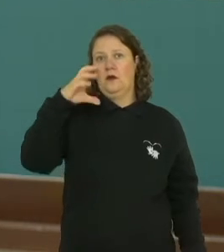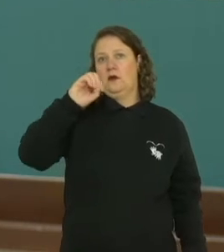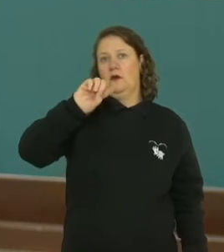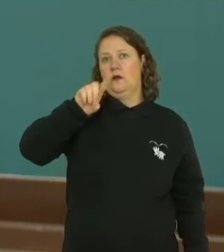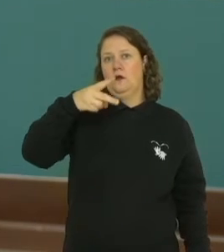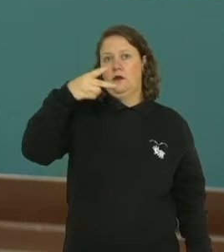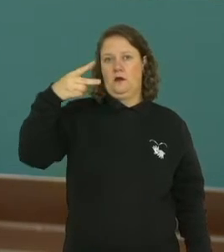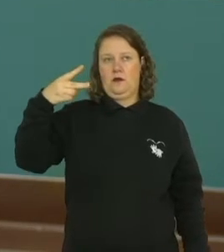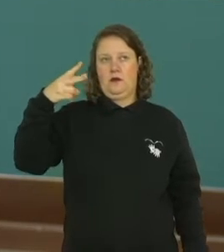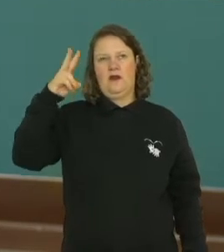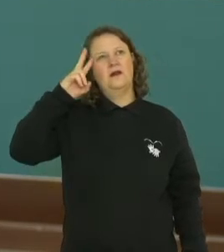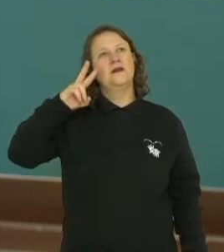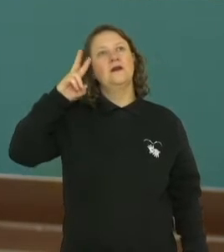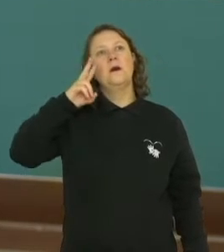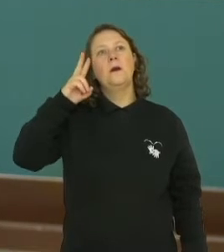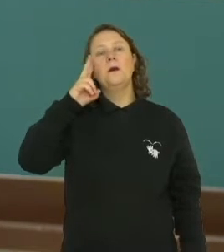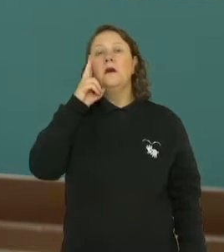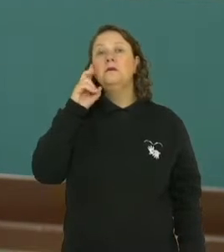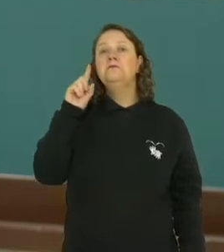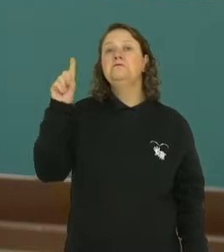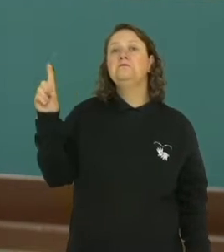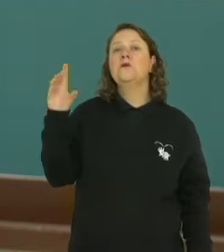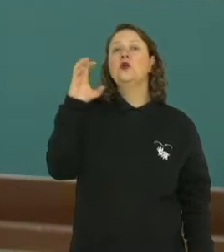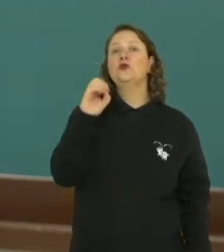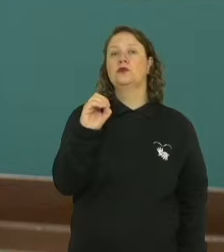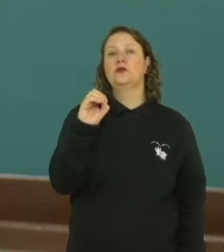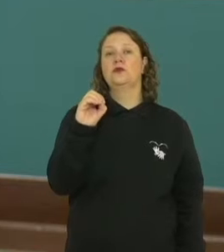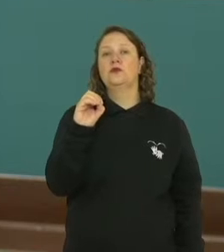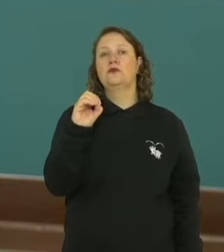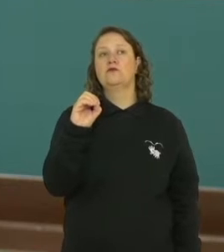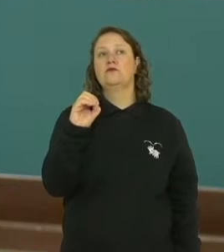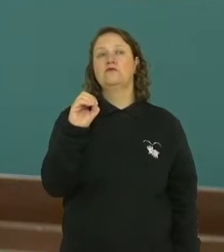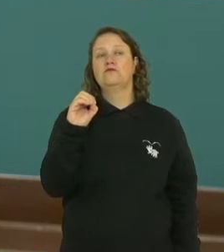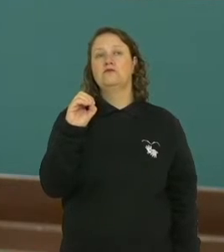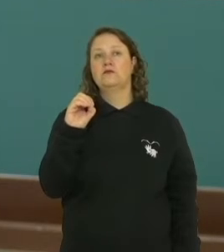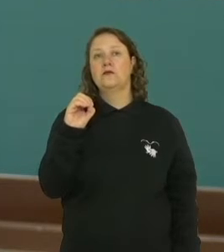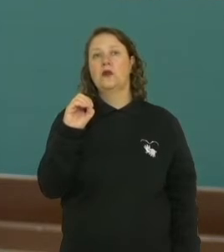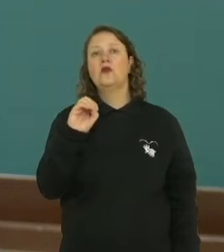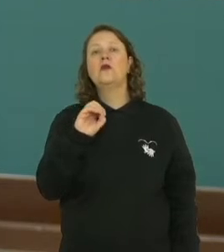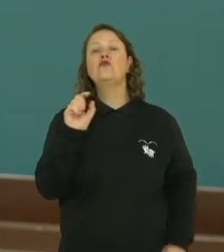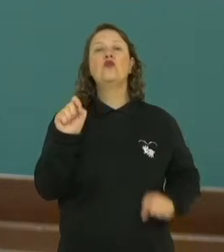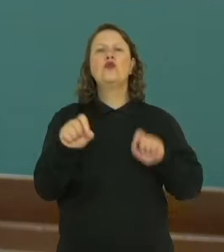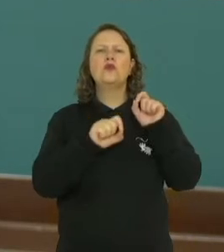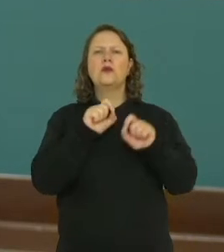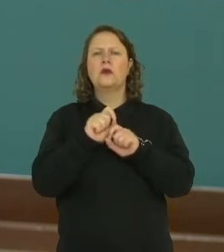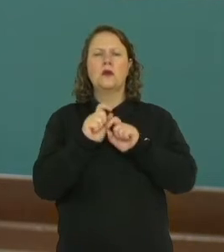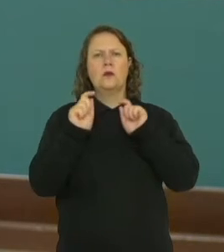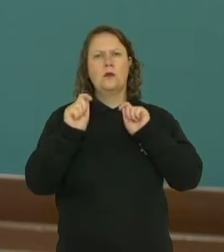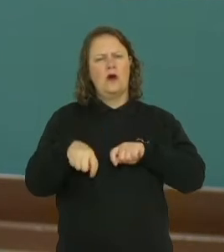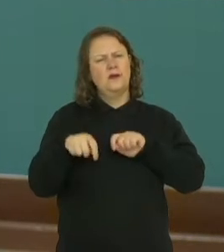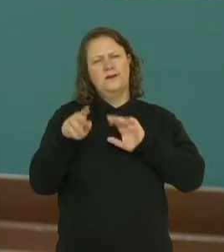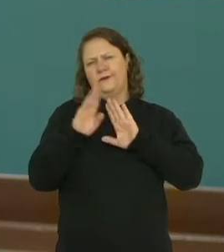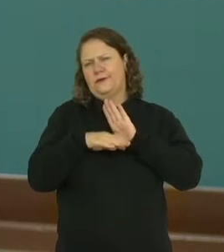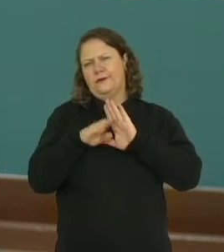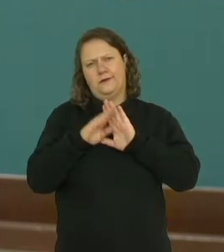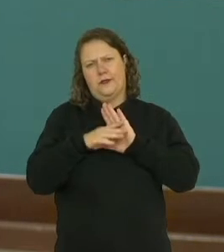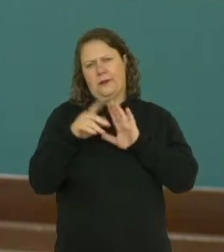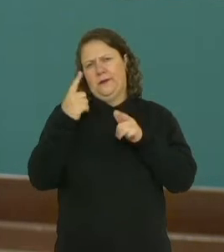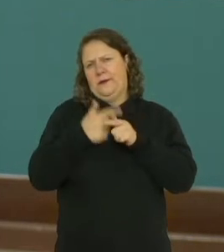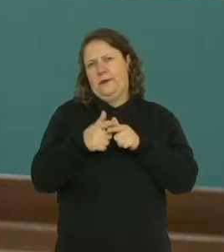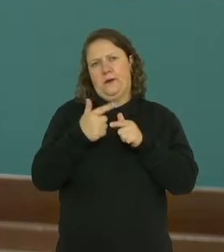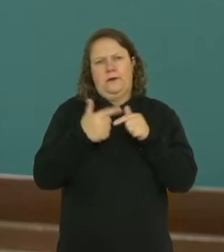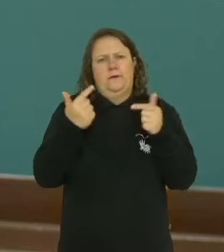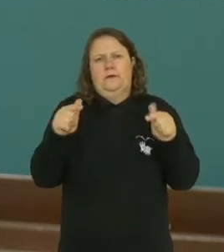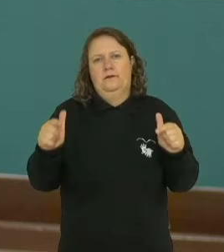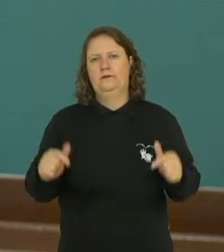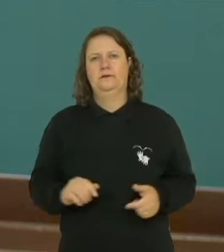0,2. Então, lembra que o zero que tem no número decimal lá no final dele, a gente pode tirar fora que não vai fazer